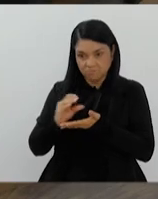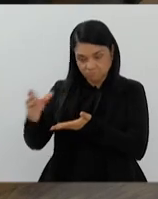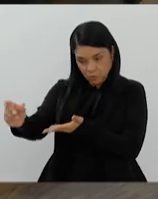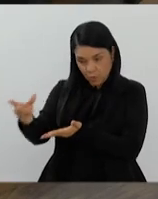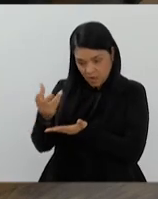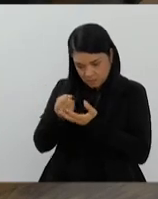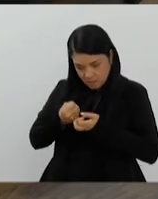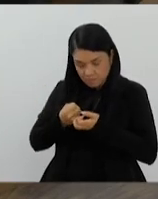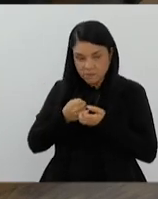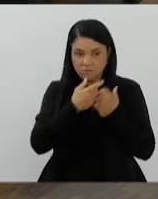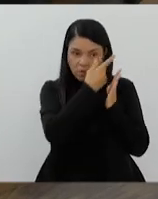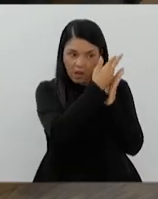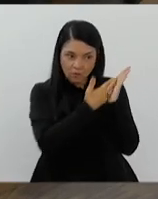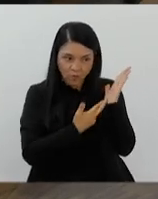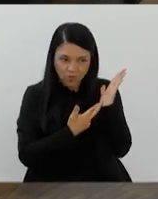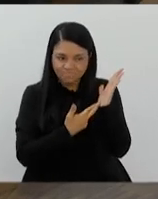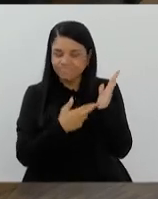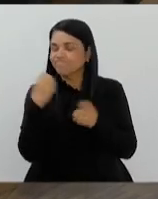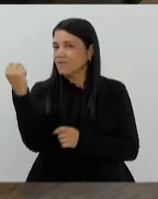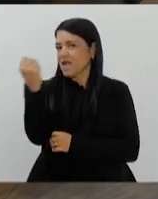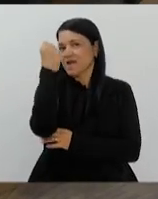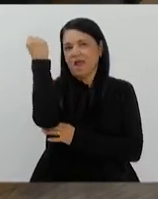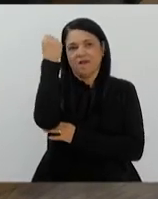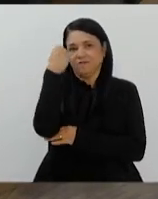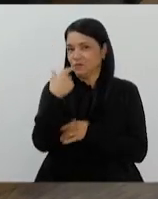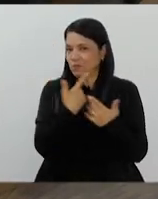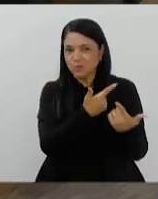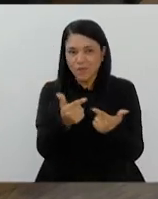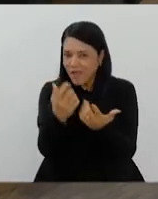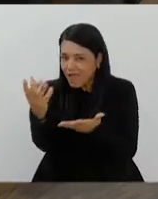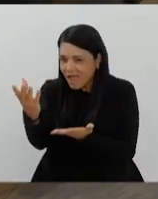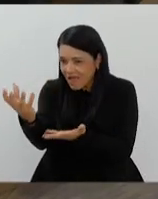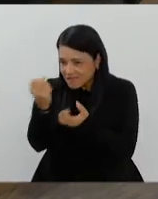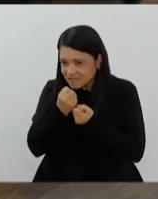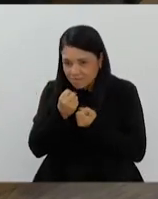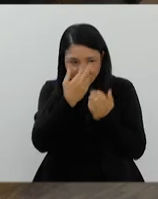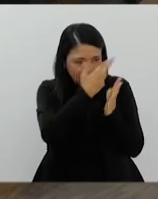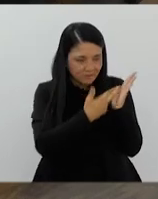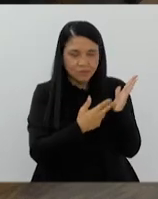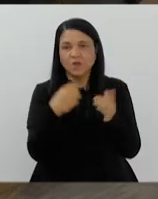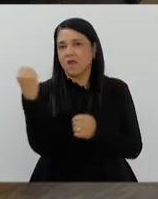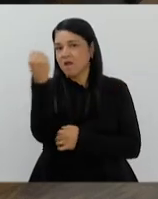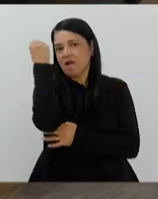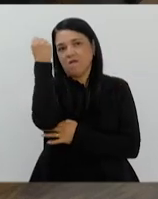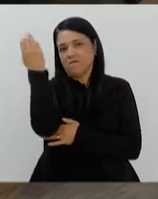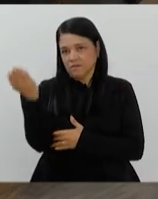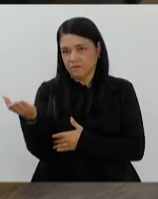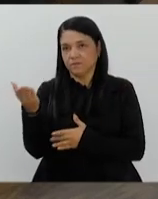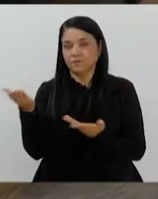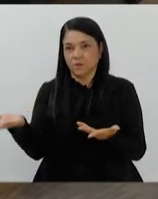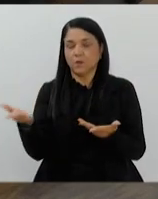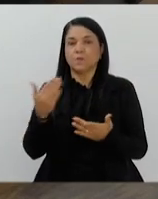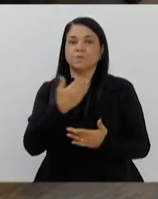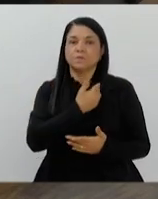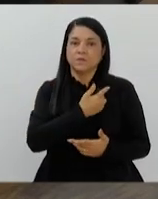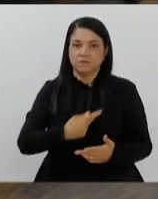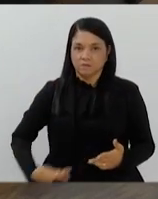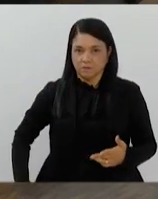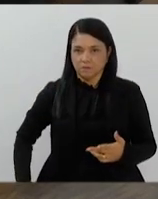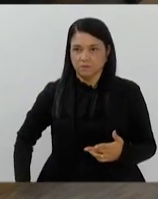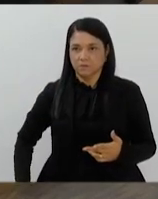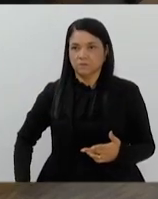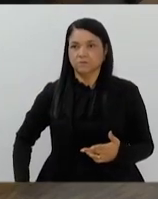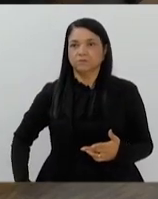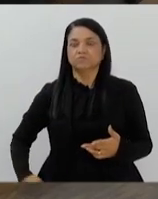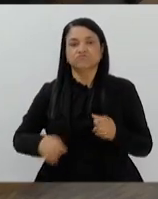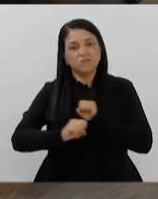atividad é algo gravíssimo então quando vossa excelência me me me questiona e aqui eu presente hoje faço essa e não preciso